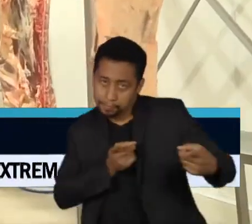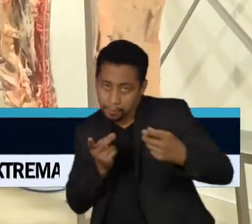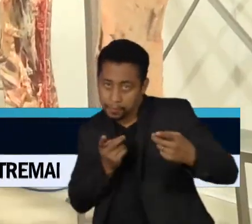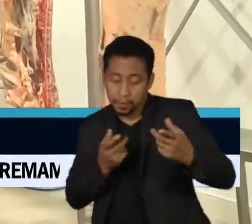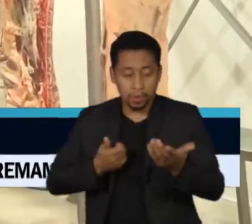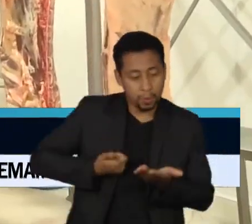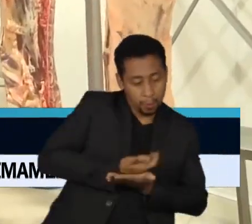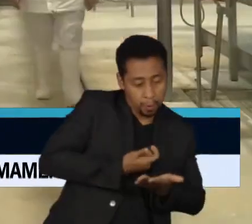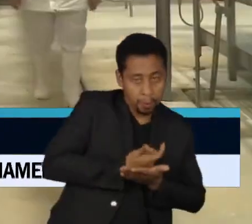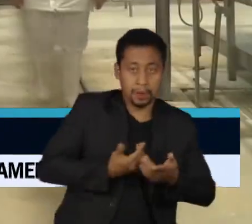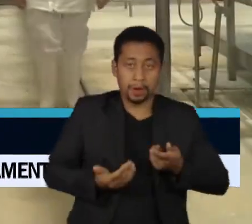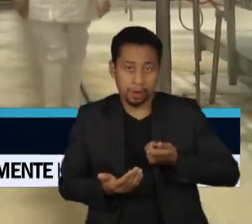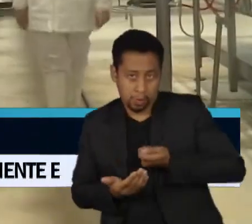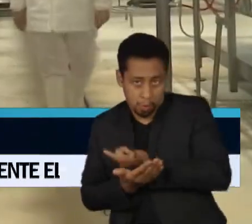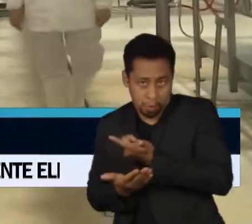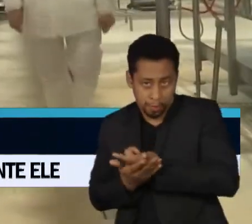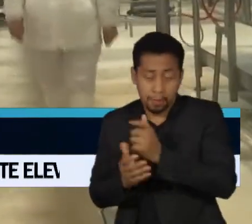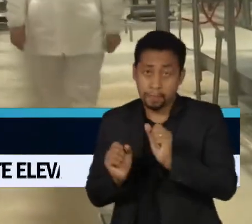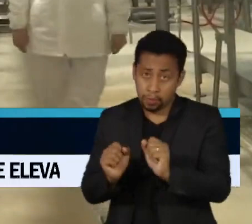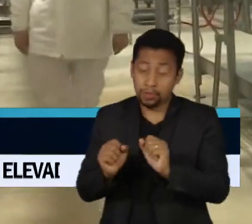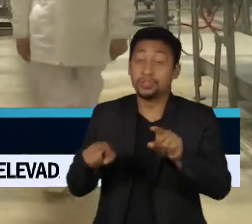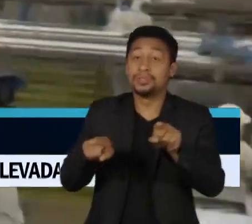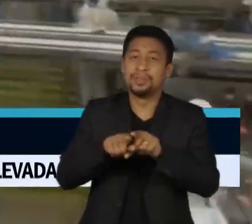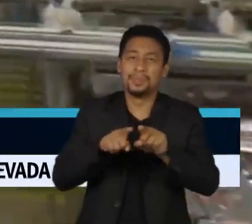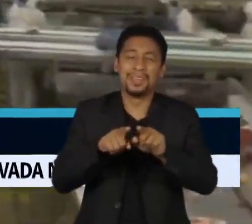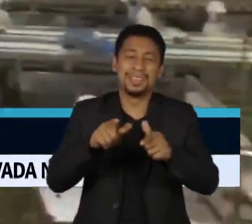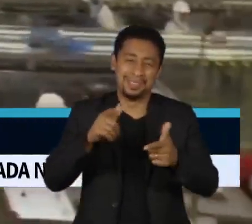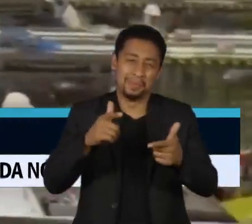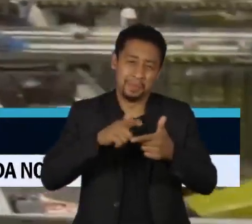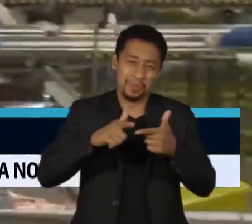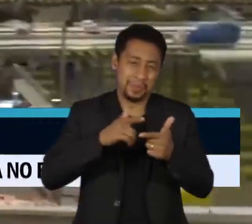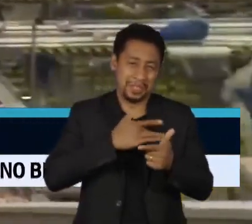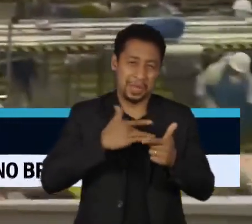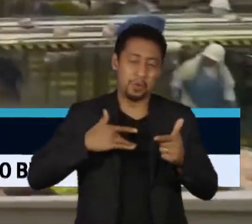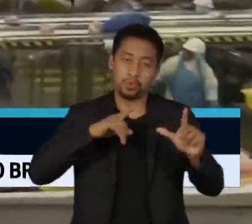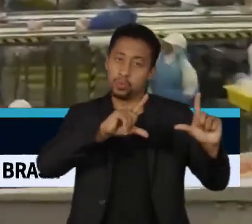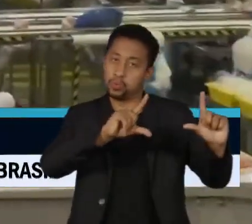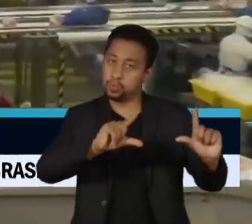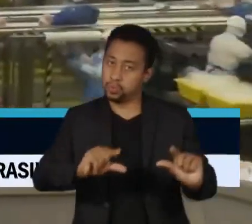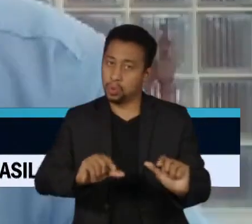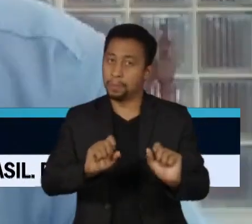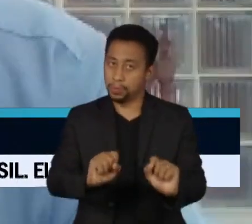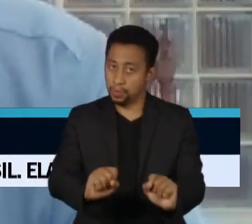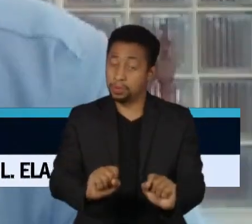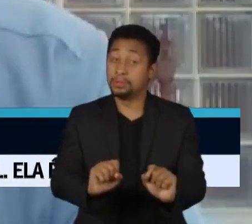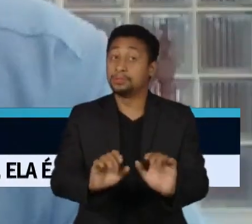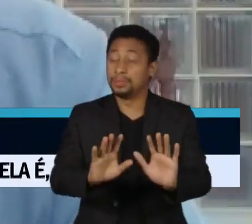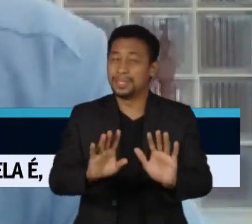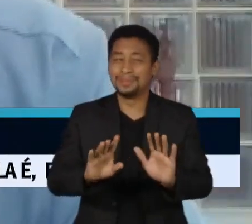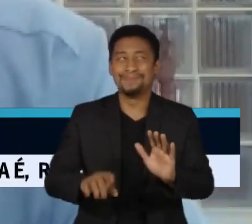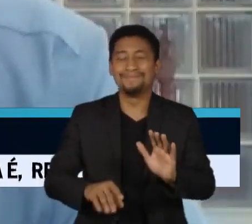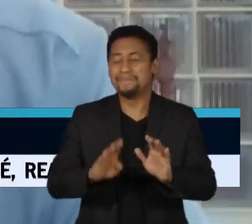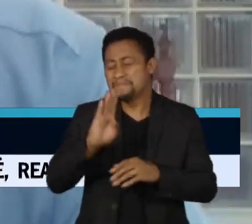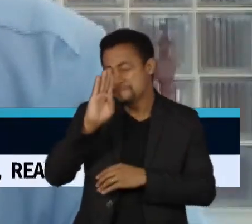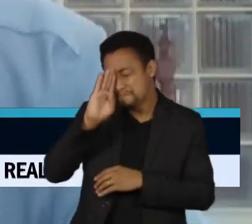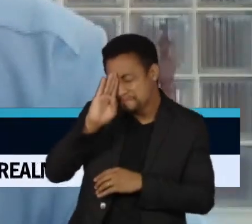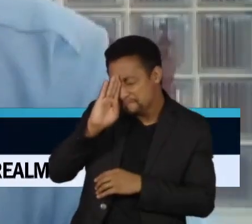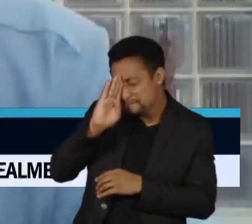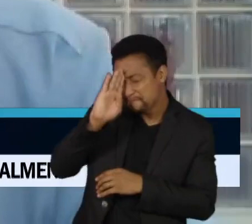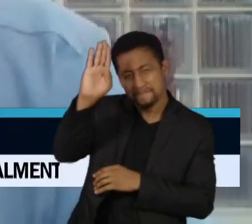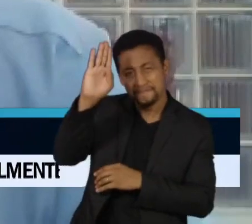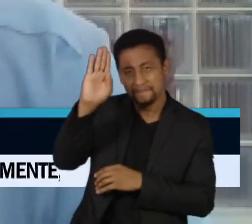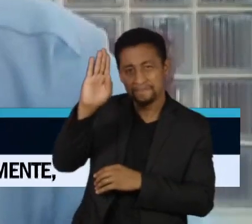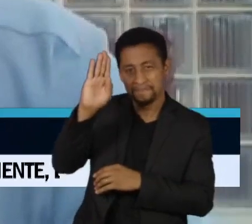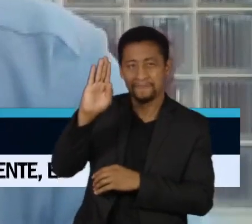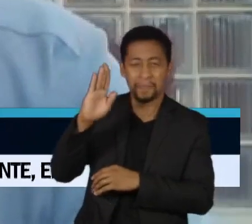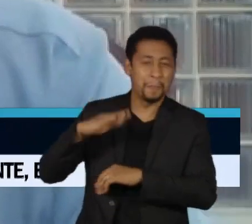sanitários que a China sempre colocou em relação ao Brasil, mas um ponto mais importante aí